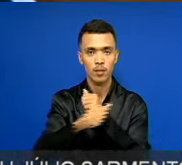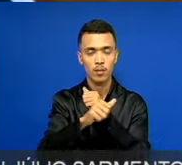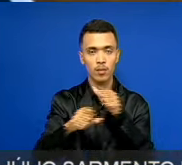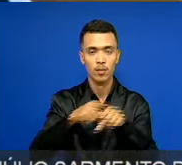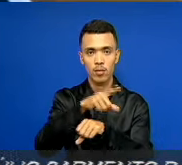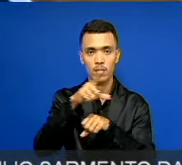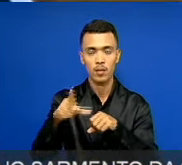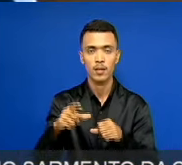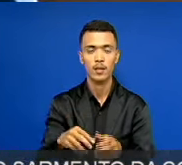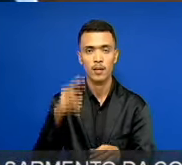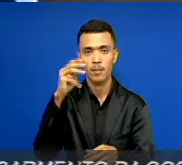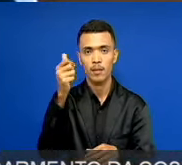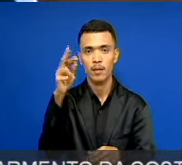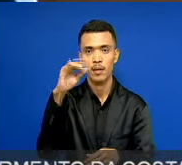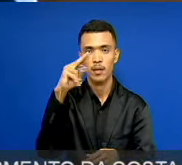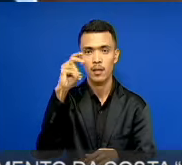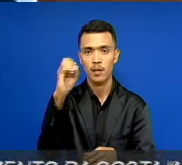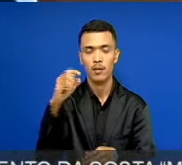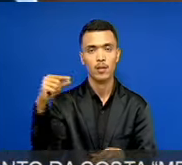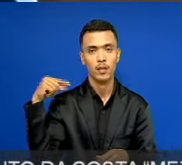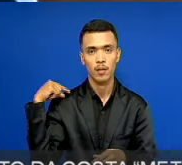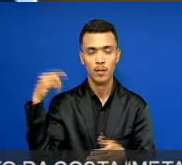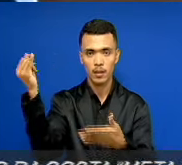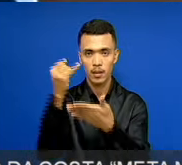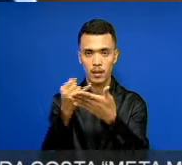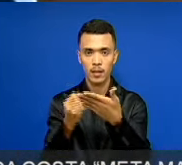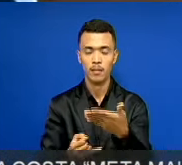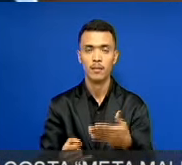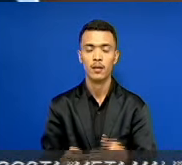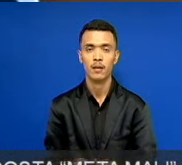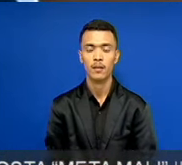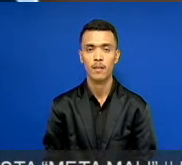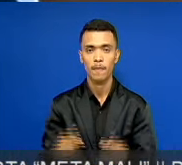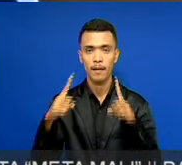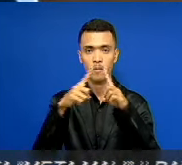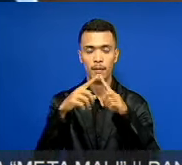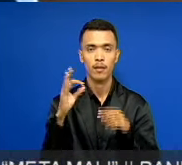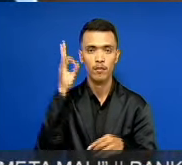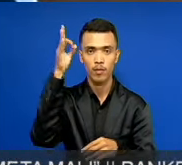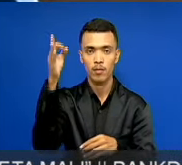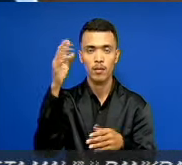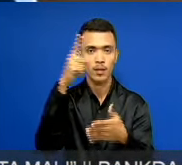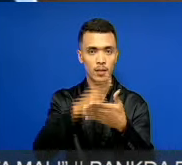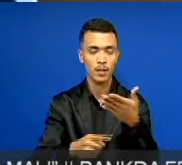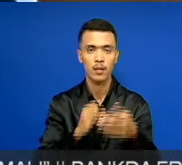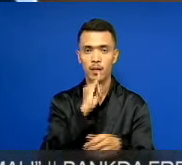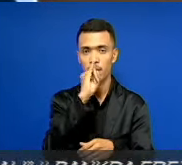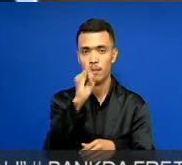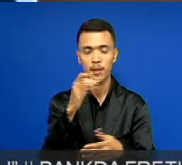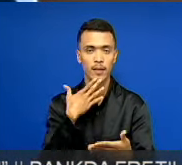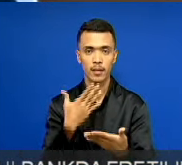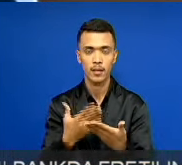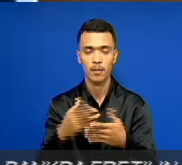senhor vice-primeiro-ministro Asanami, e nesse gabinete desenha ela modelo para habitação. Ba futuro ne saida magdiak habitasan ba povo